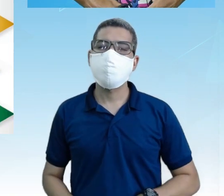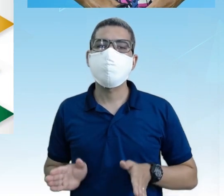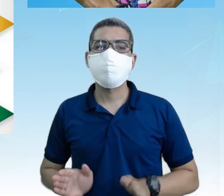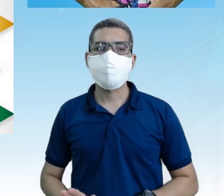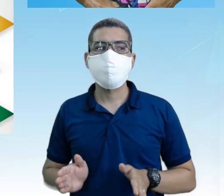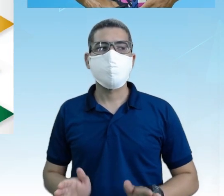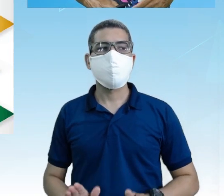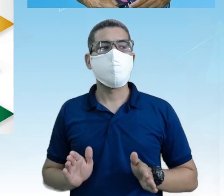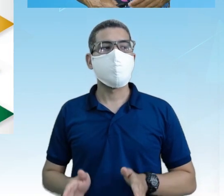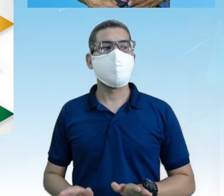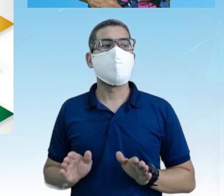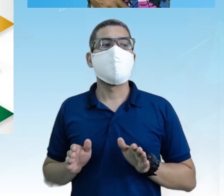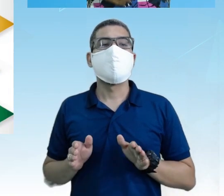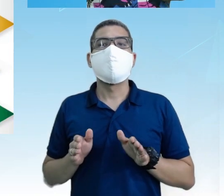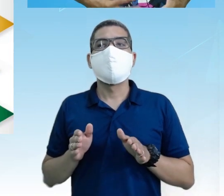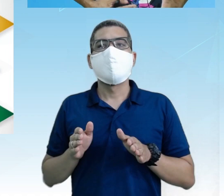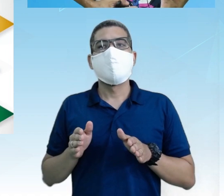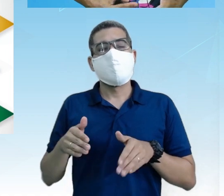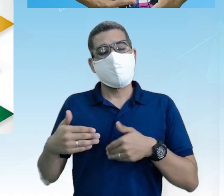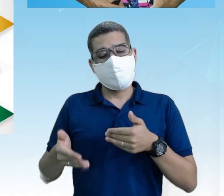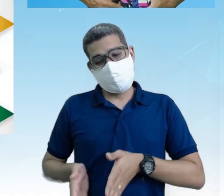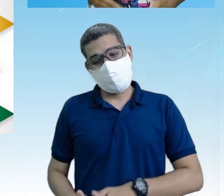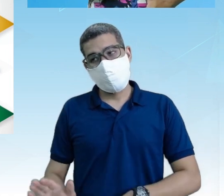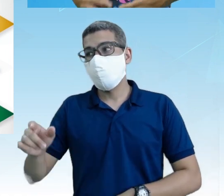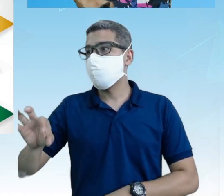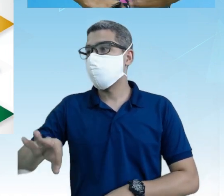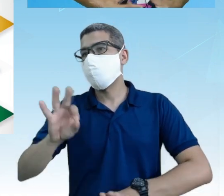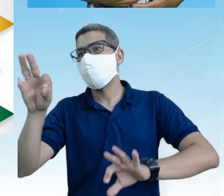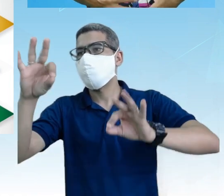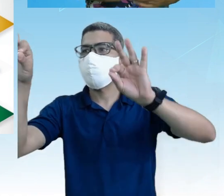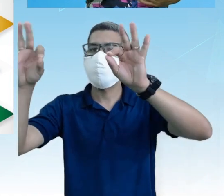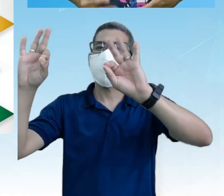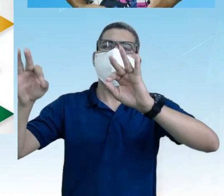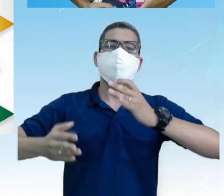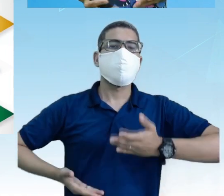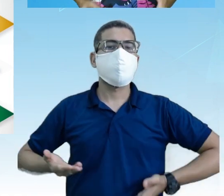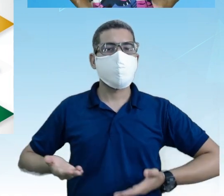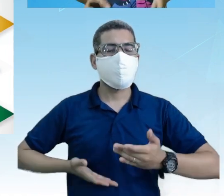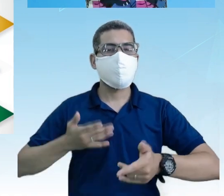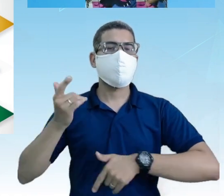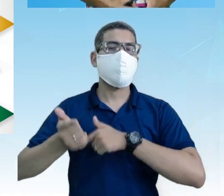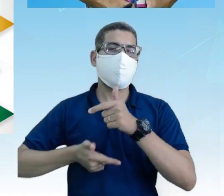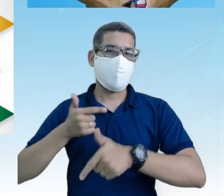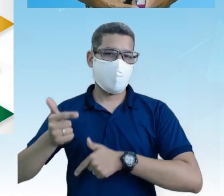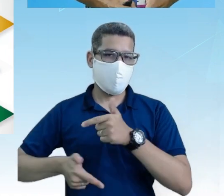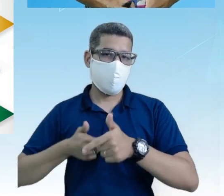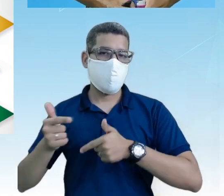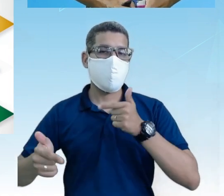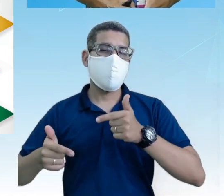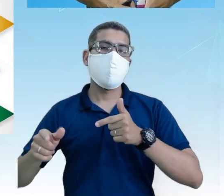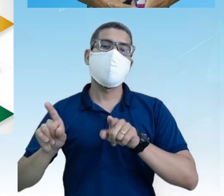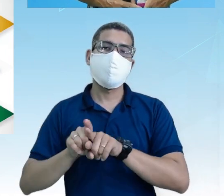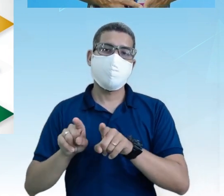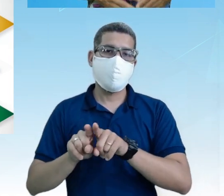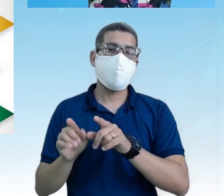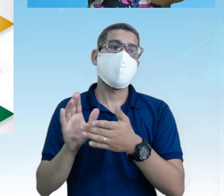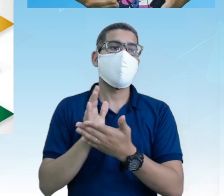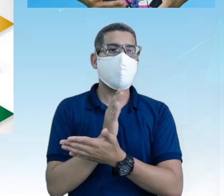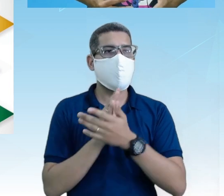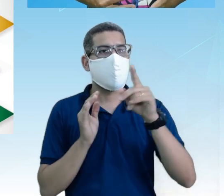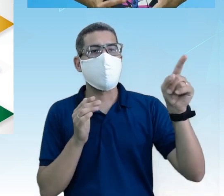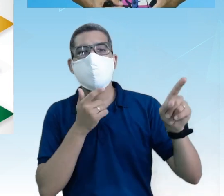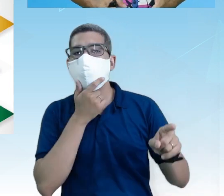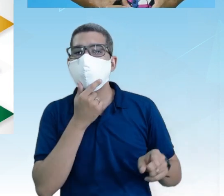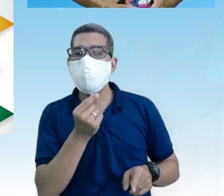As abelhas irão trabalhar e as rainhas também irão produzir os zangões. A abelha,